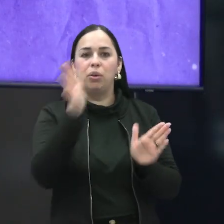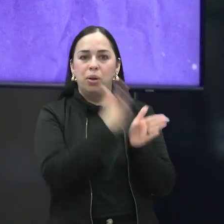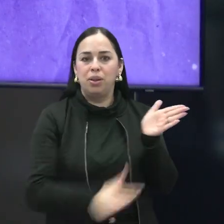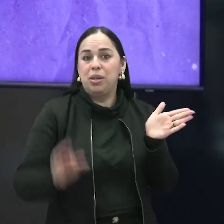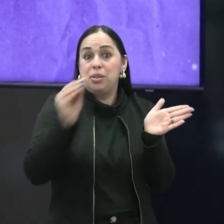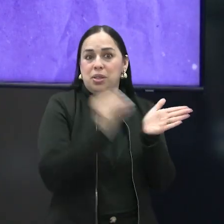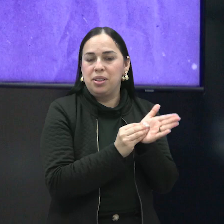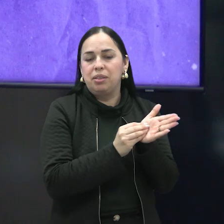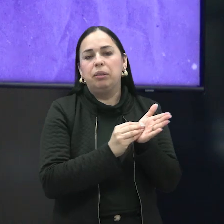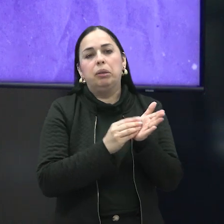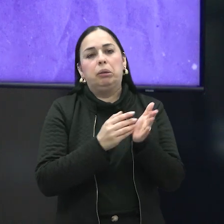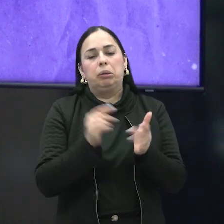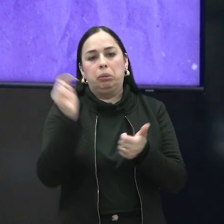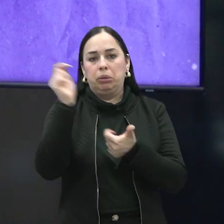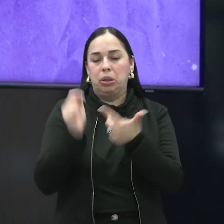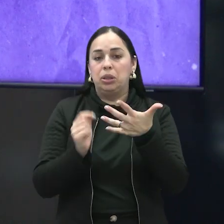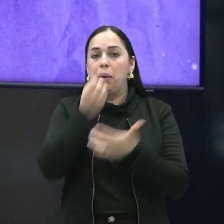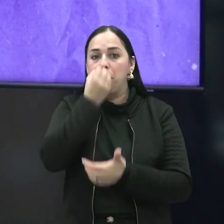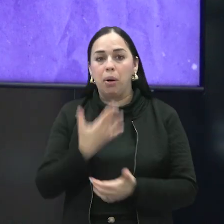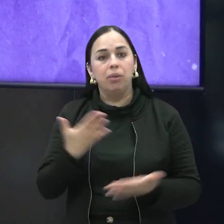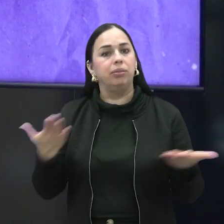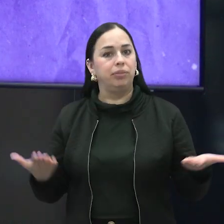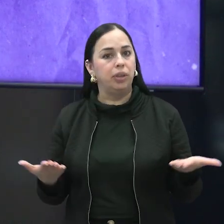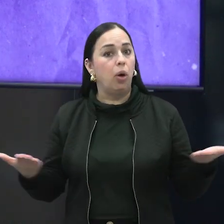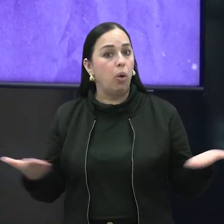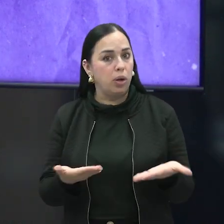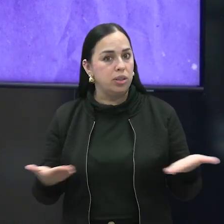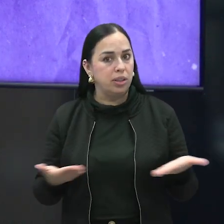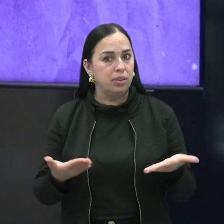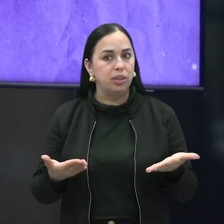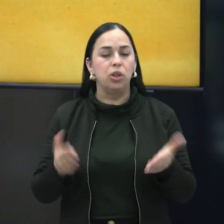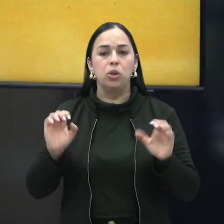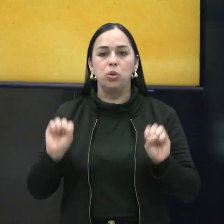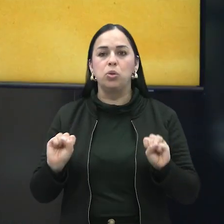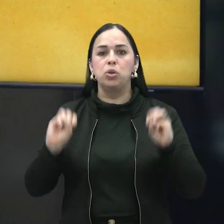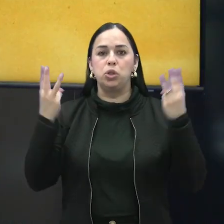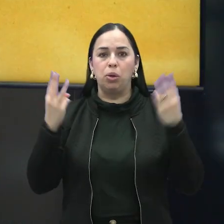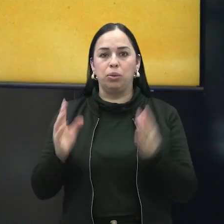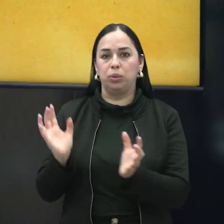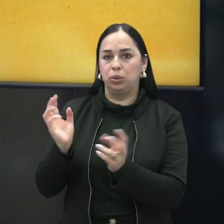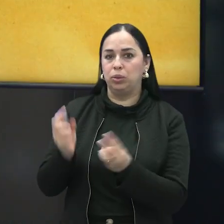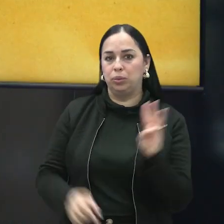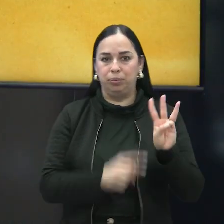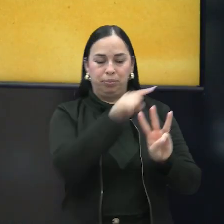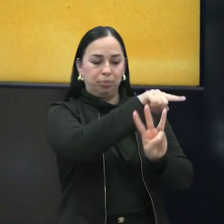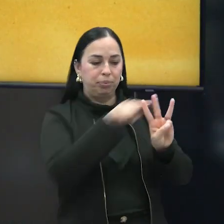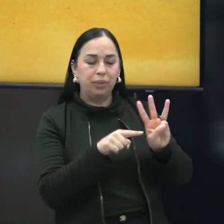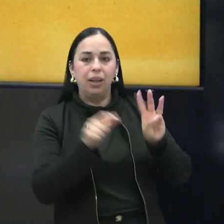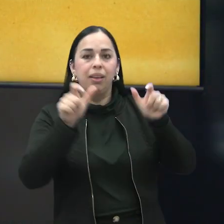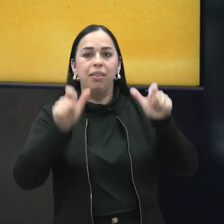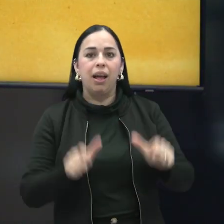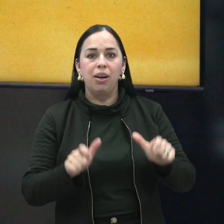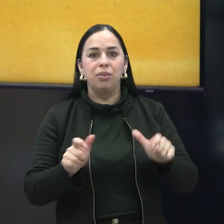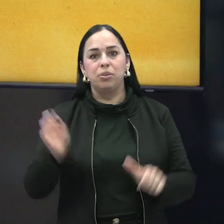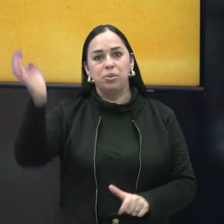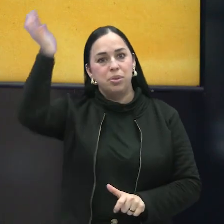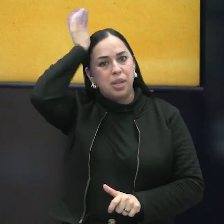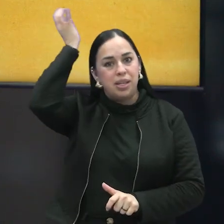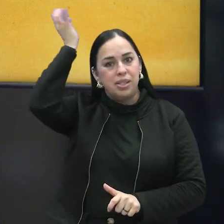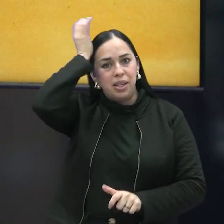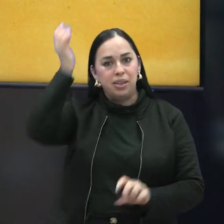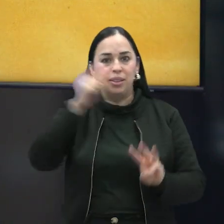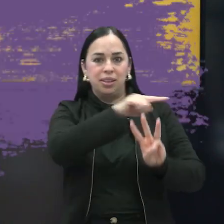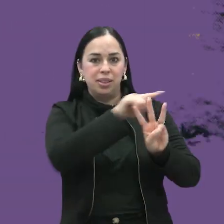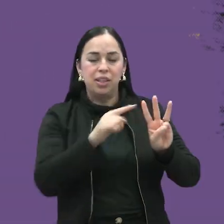cultural e essa semana rola muita coisa boa por aqui. Começando por hoje, que rola um super show do trio Livrim lá na área de convivência do